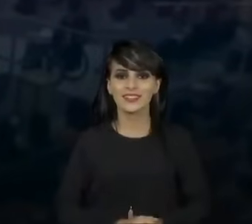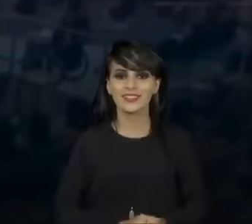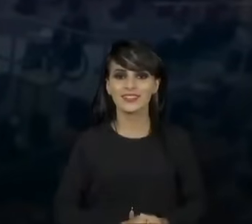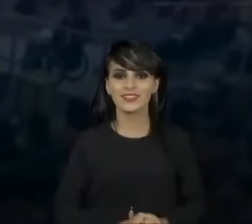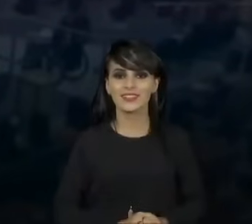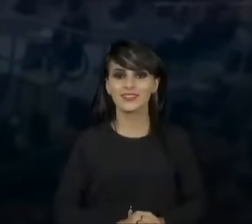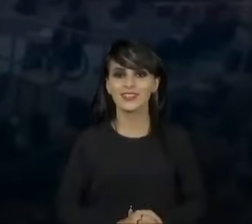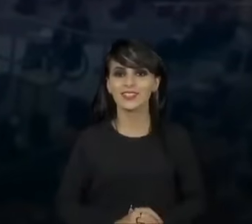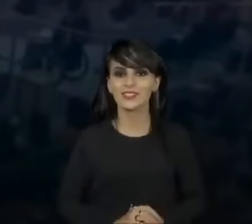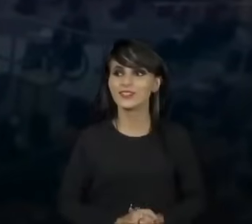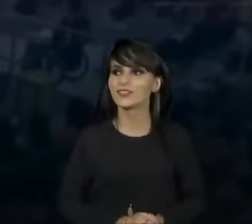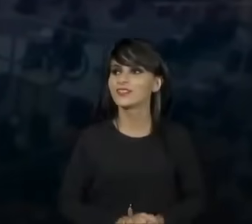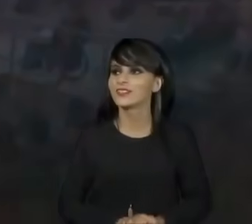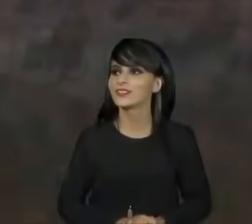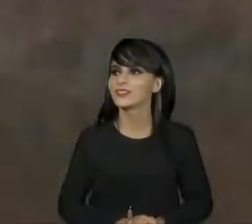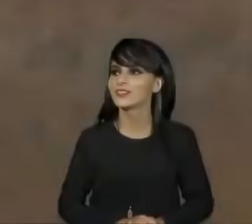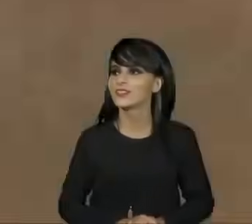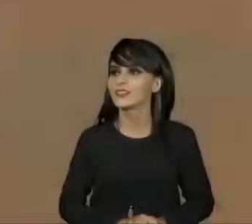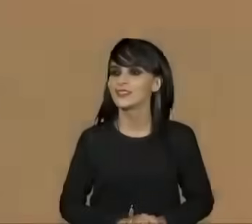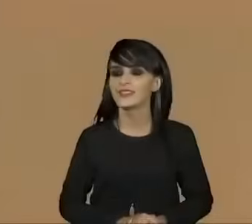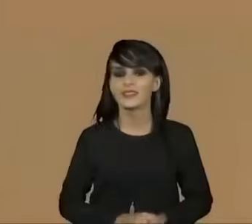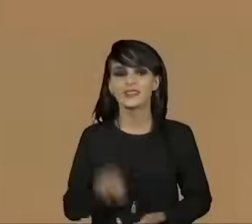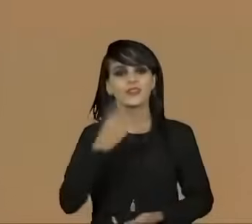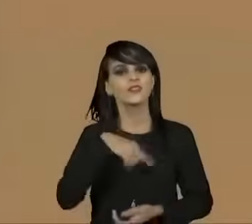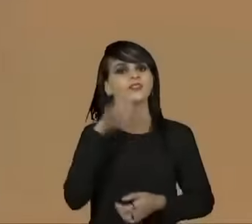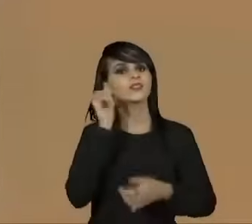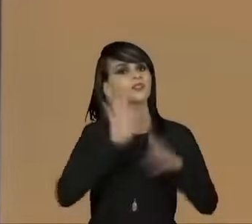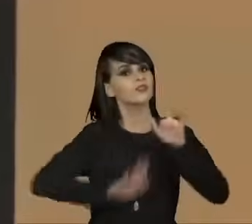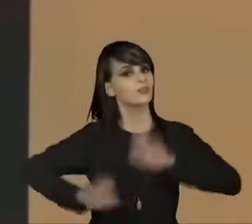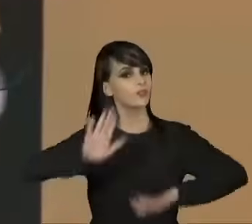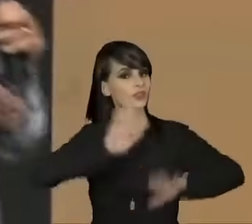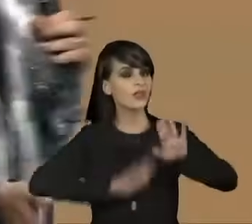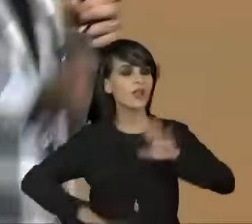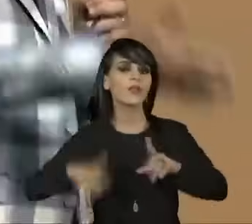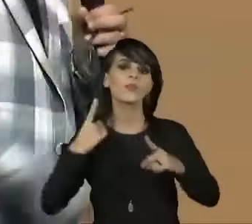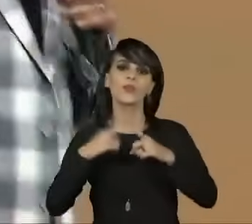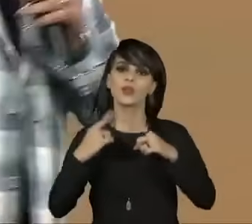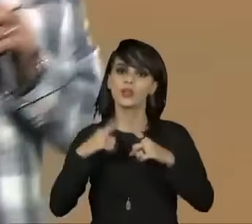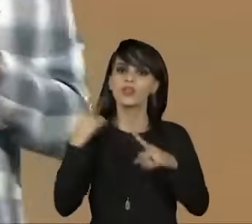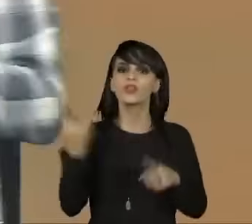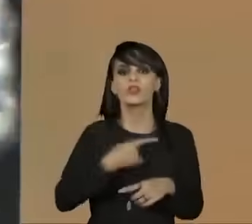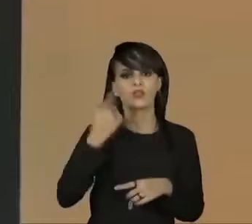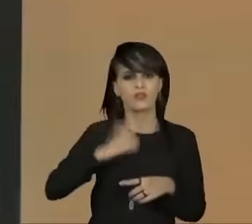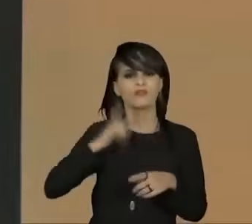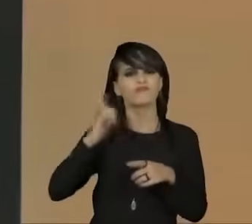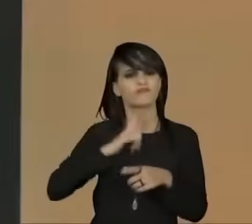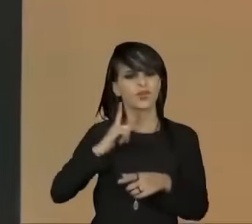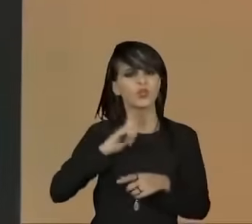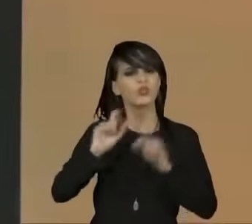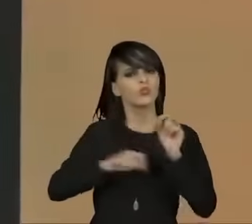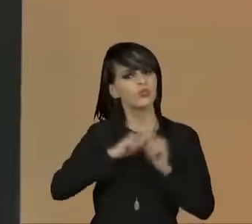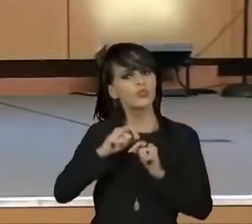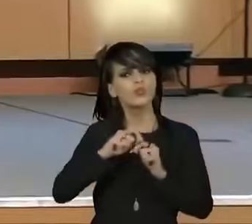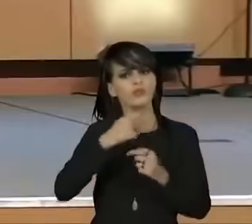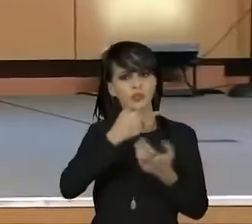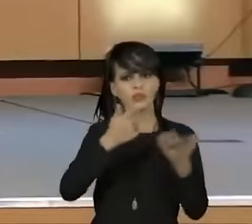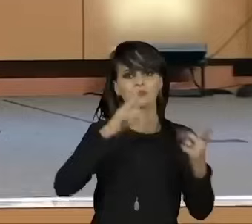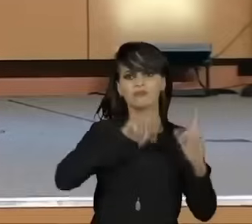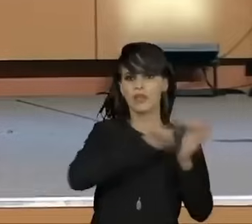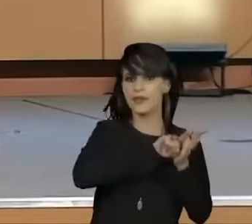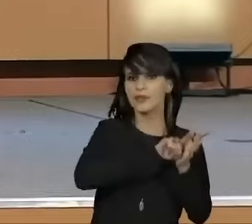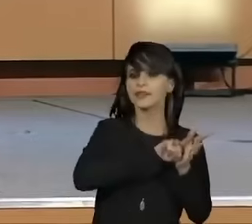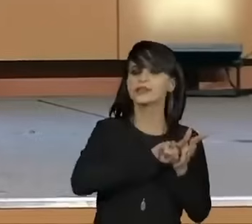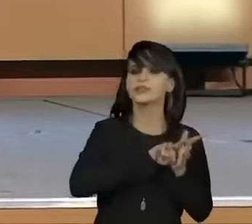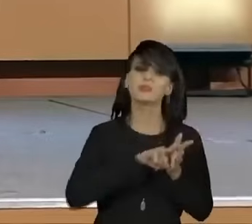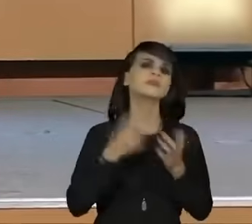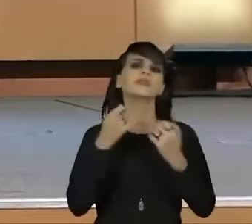as negativas para você se policiar porque todos nós passamos por muita delas que eu falei Inclusive eu e